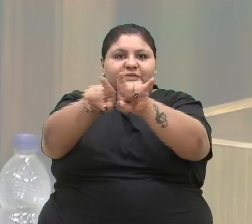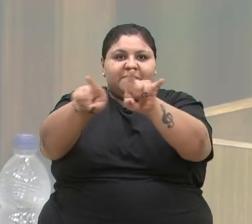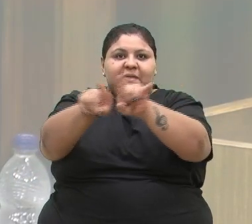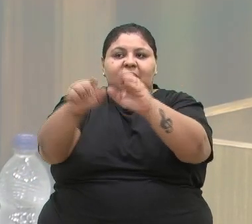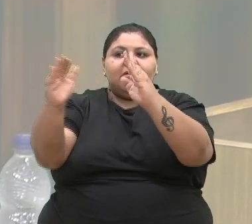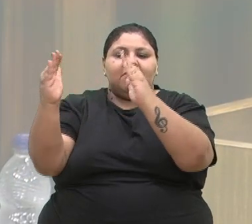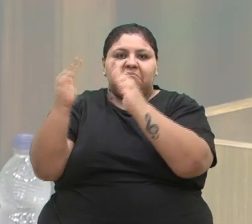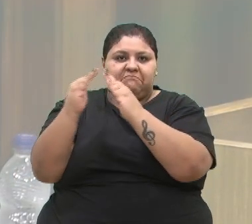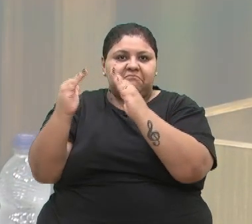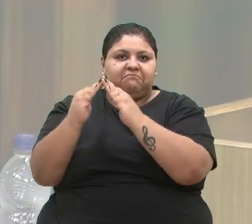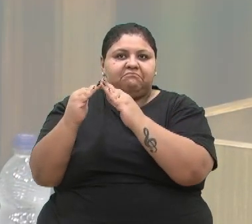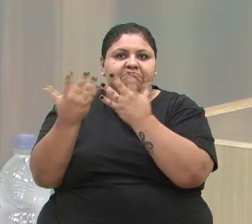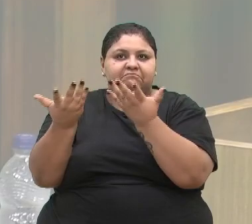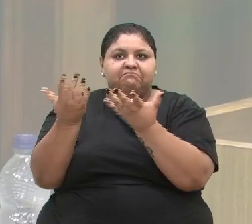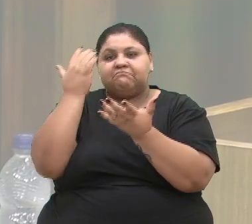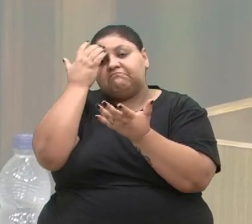casa.